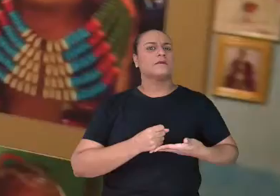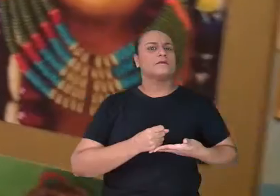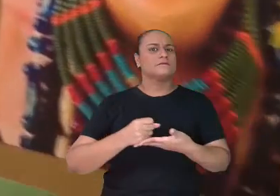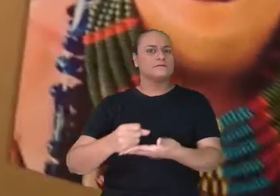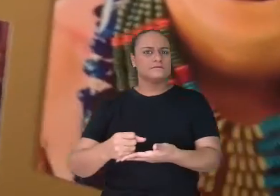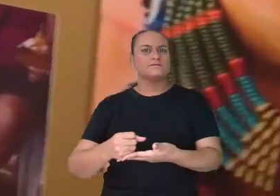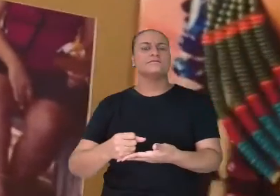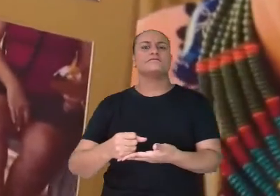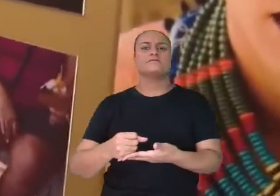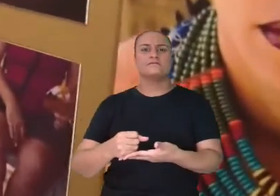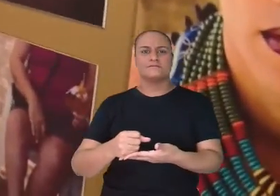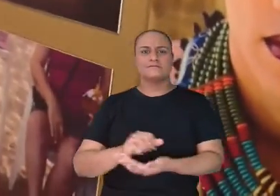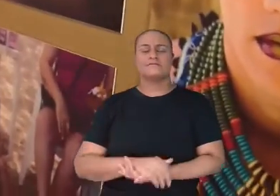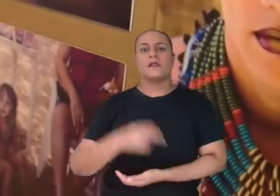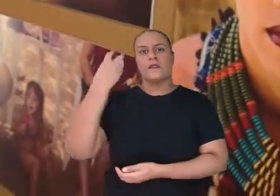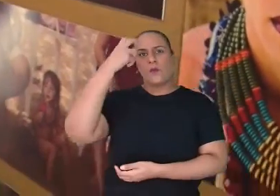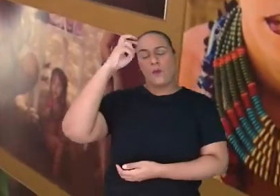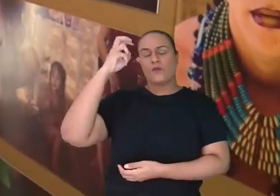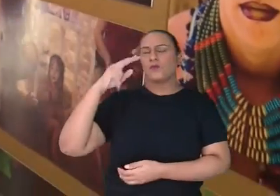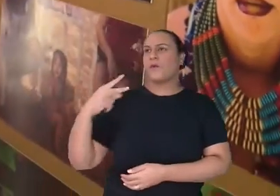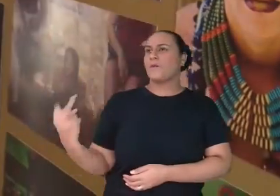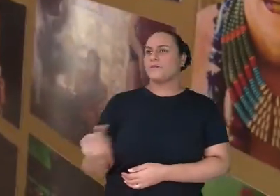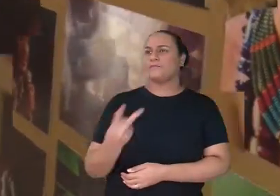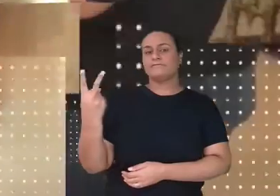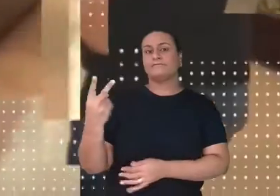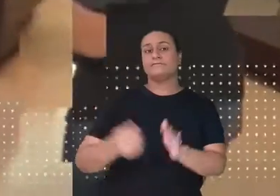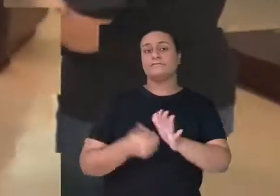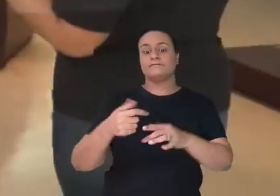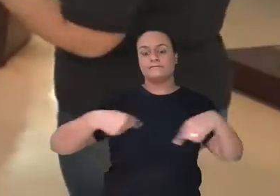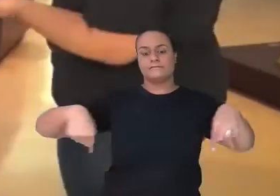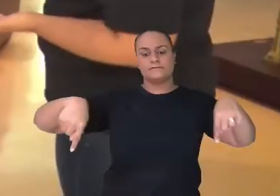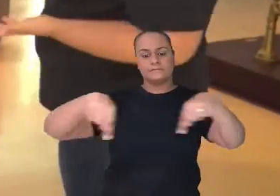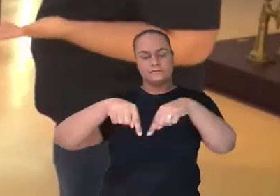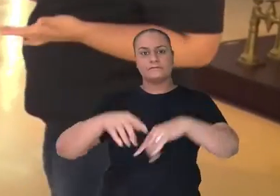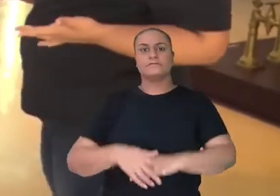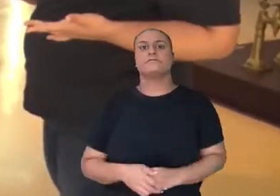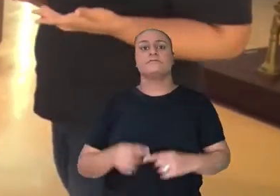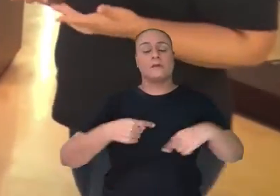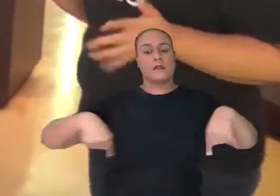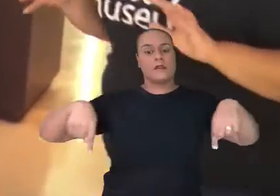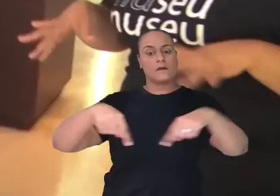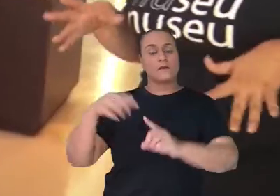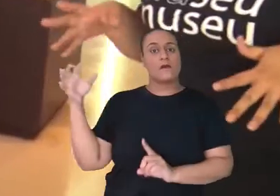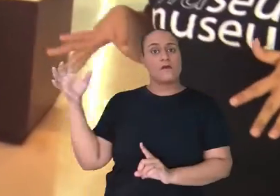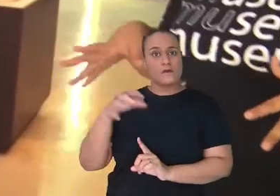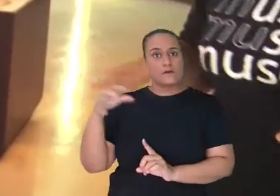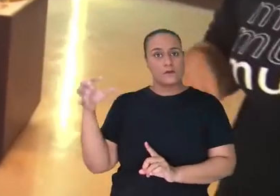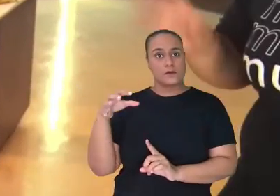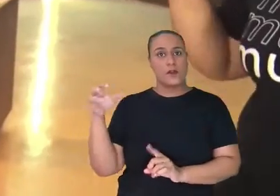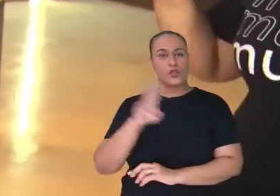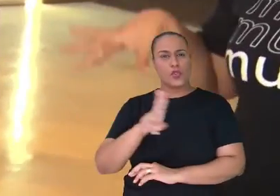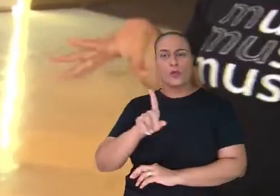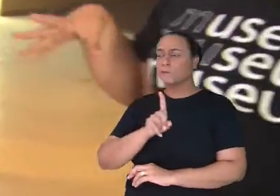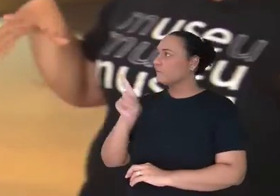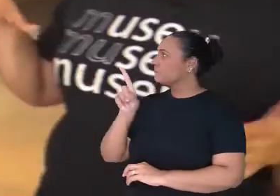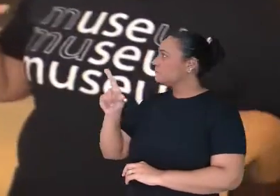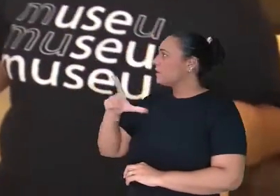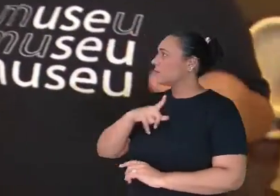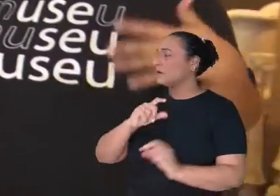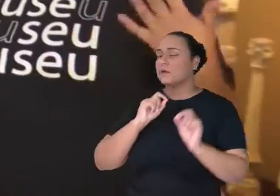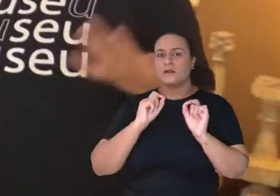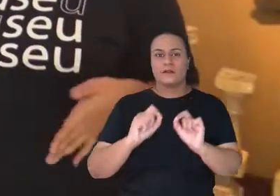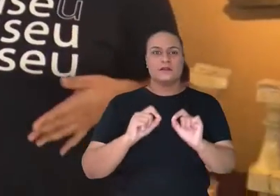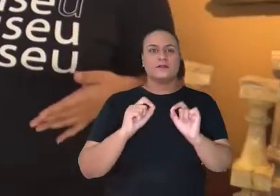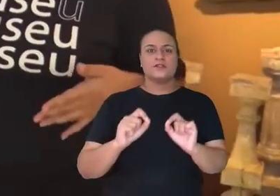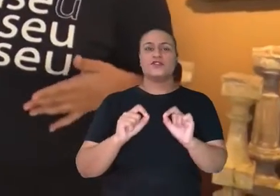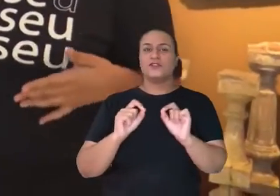nós encontrássemos uma cultura tão rica. Essa primeira sala a gente chama de Sala das Influências. Então aqui a gente tem traços da cultura